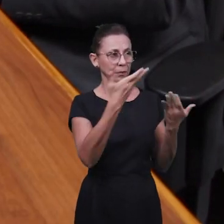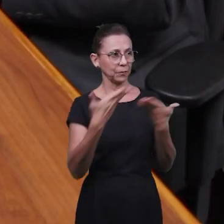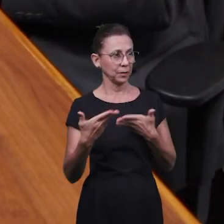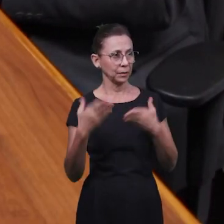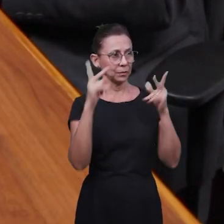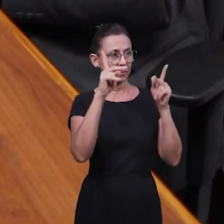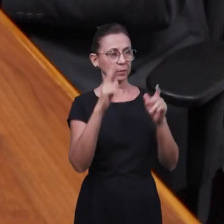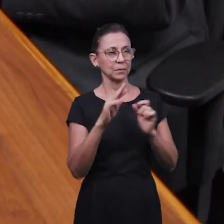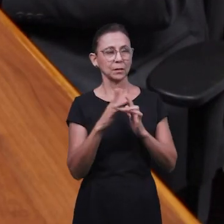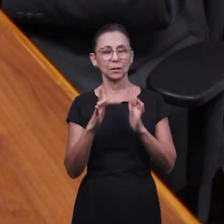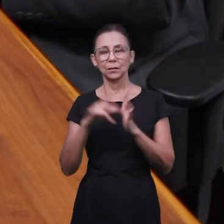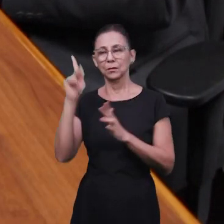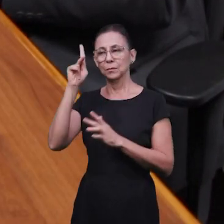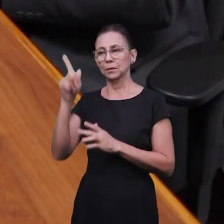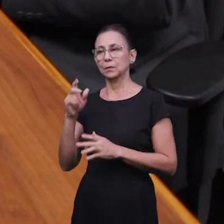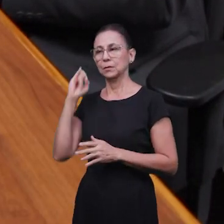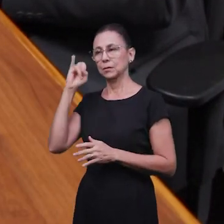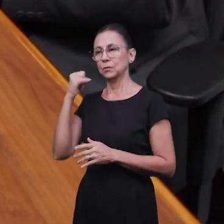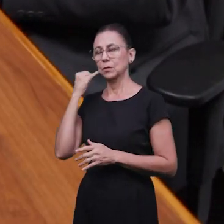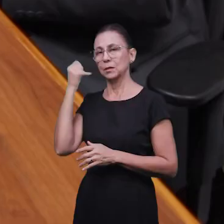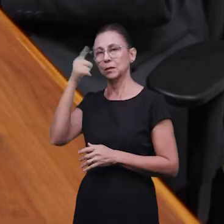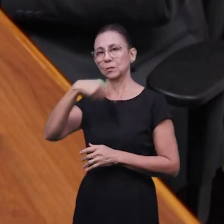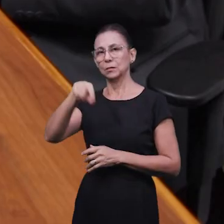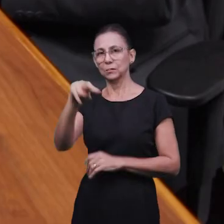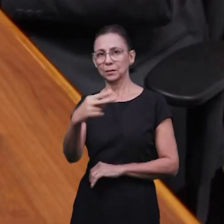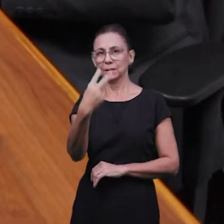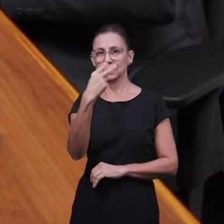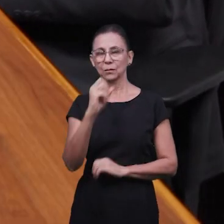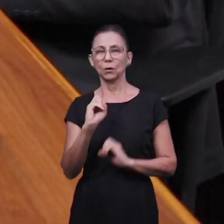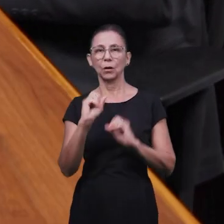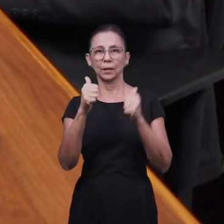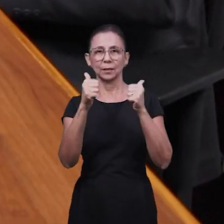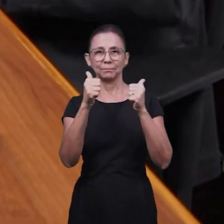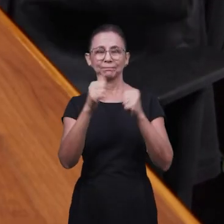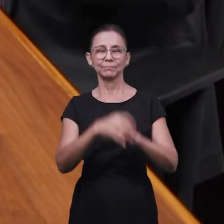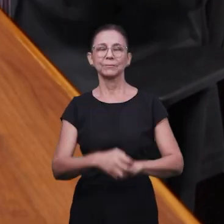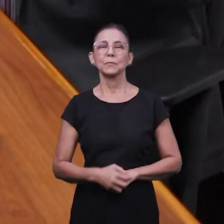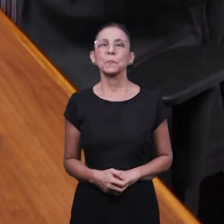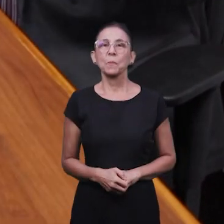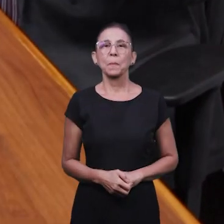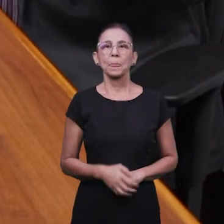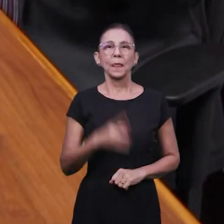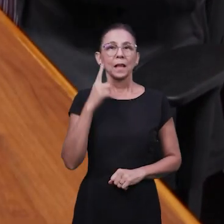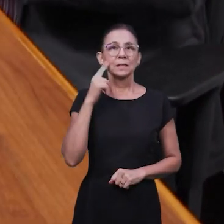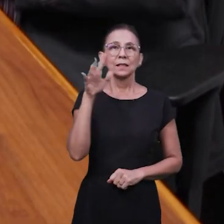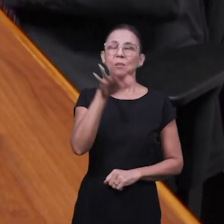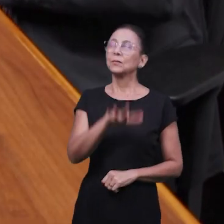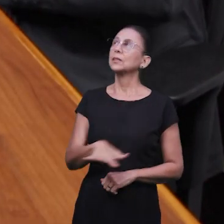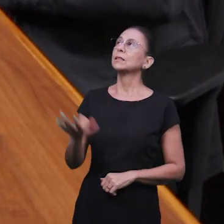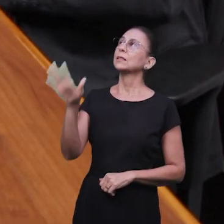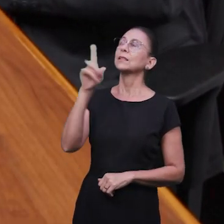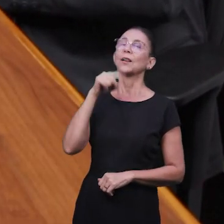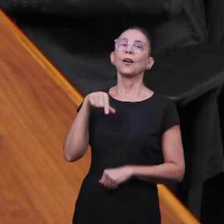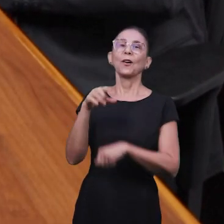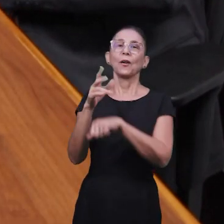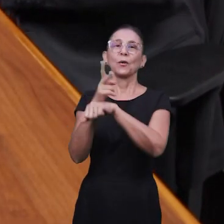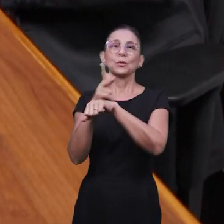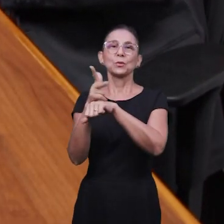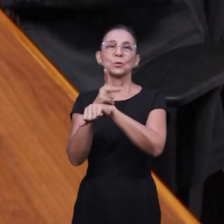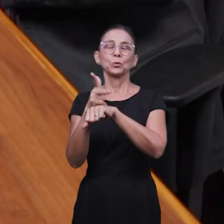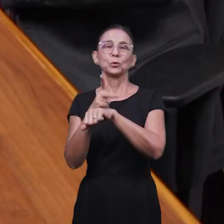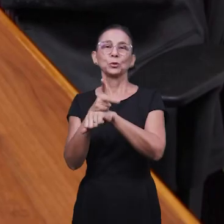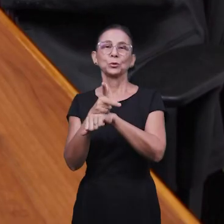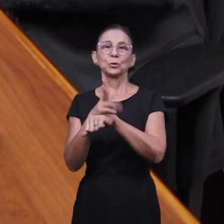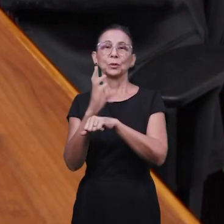Josias, a paz do Senhor a todos que estão conosco aqui. Glória a Deus. Vamos lá. A gente está gravando aqui, você está vendo, o nosso estúdio no Manaim de Domingos